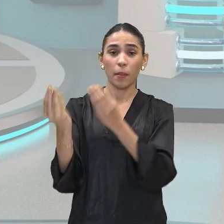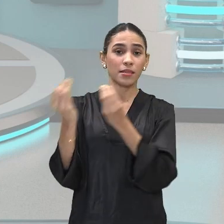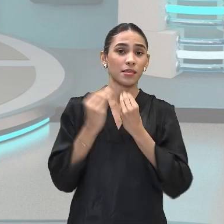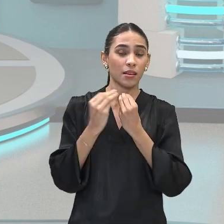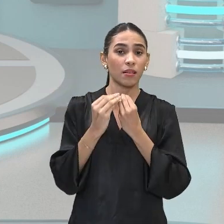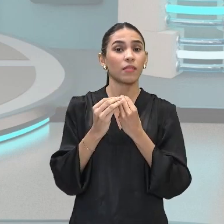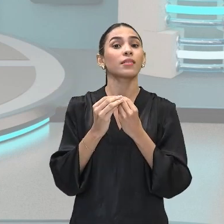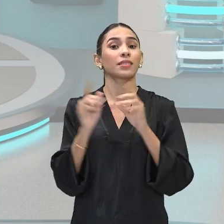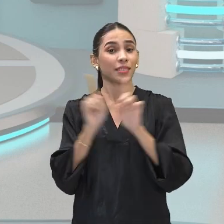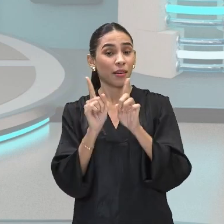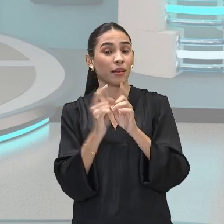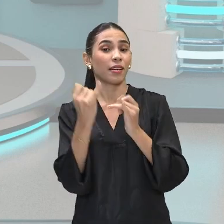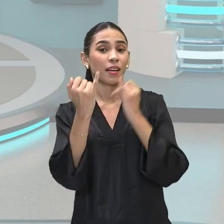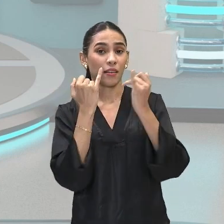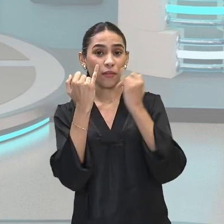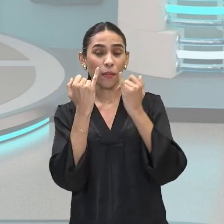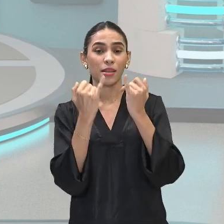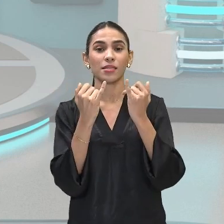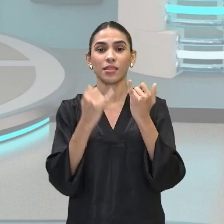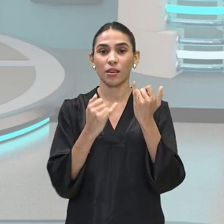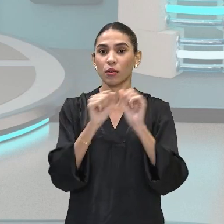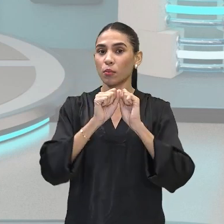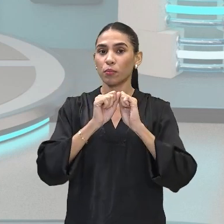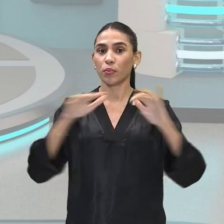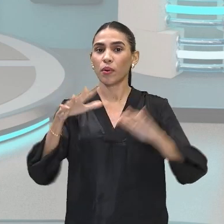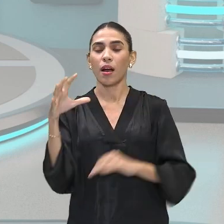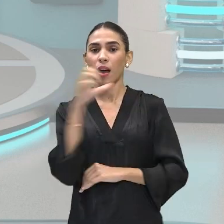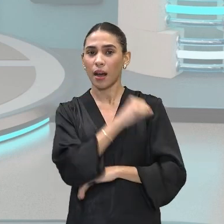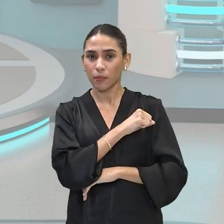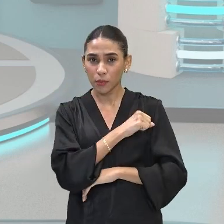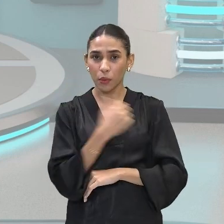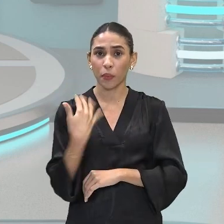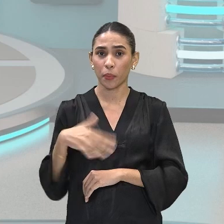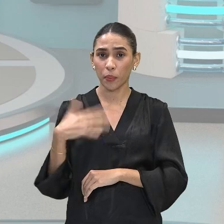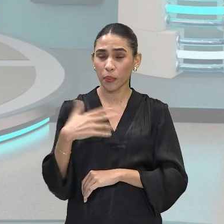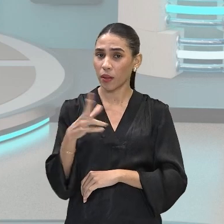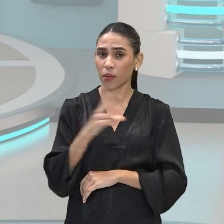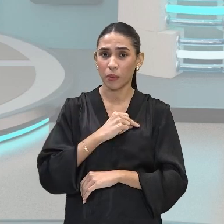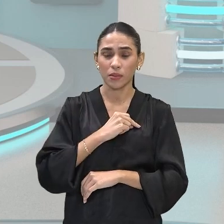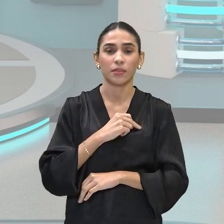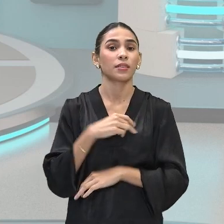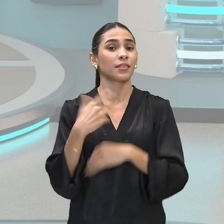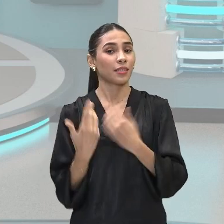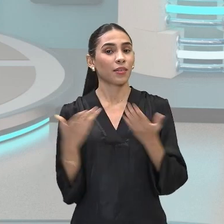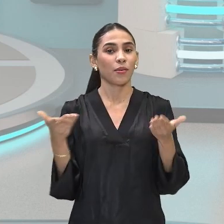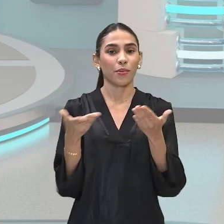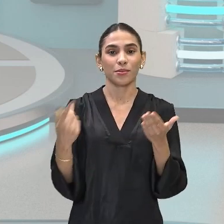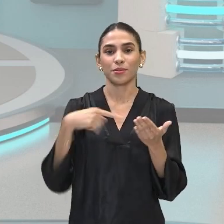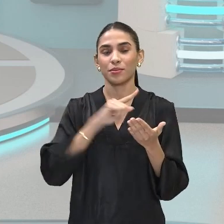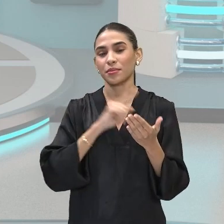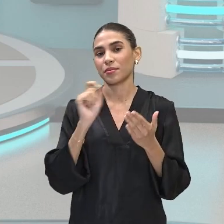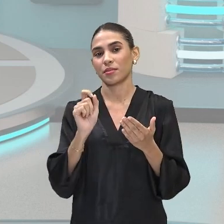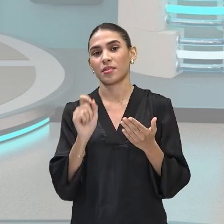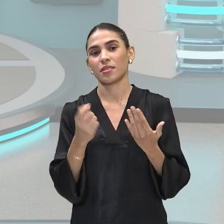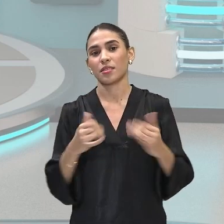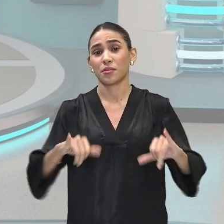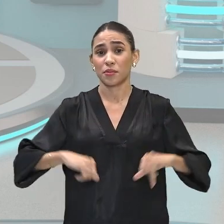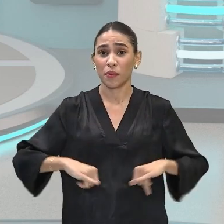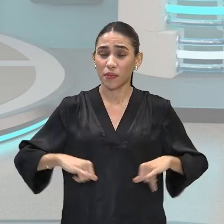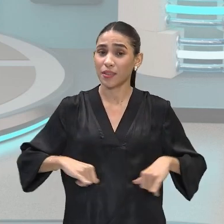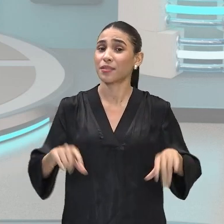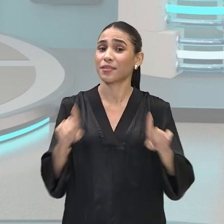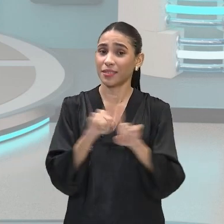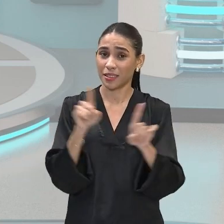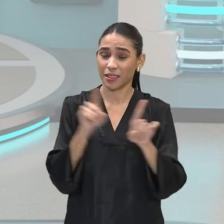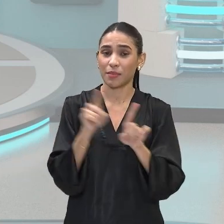a informação também é dissipada numa velocidade muito rápida. Então a gente sabe que atualmente nós estamos sofrendo também